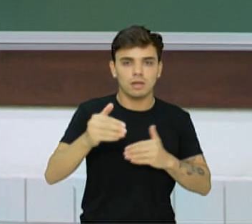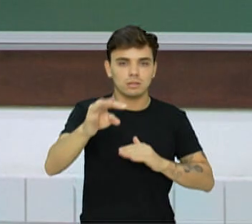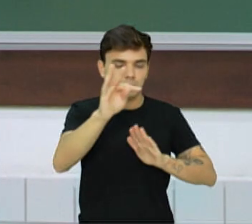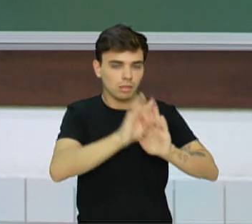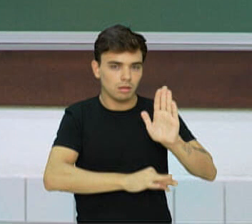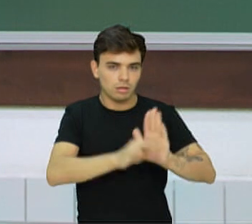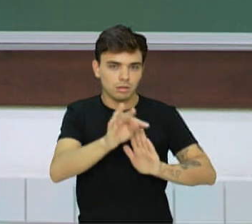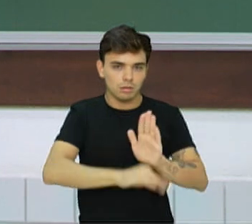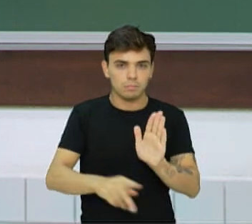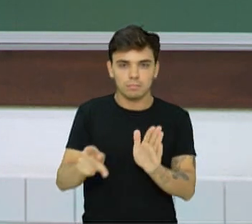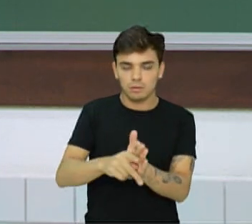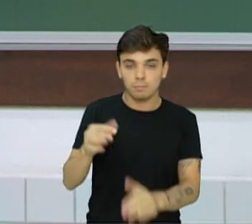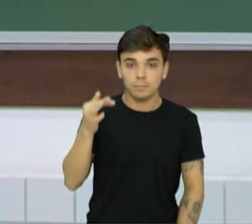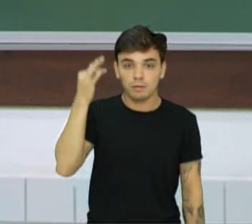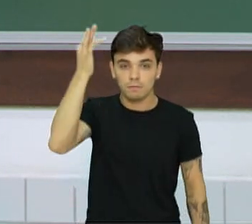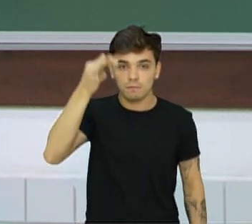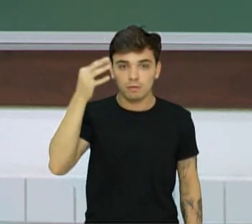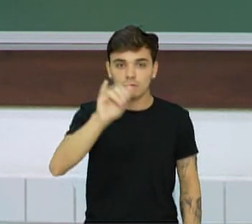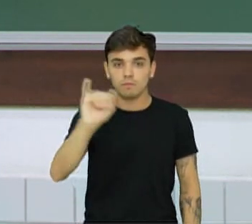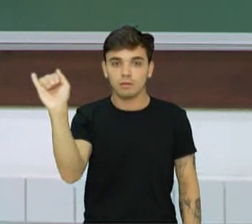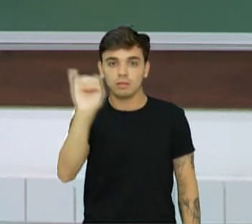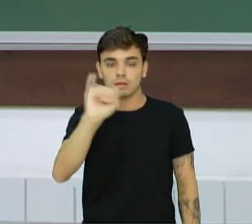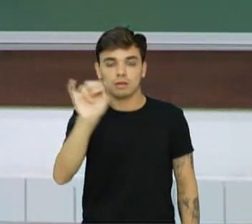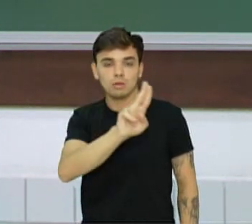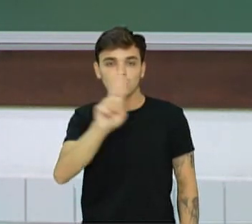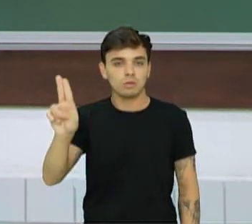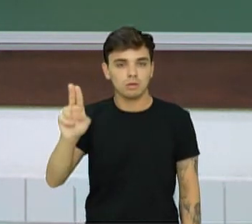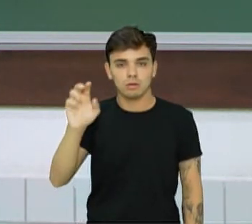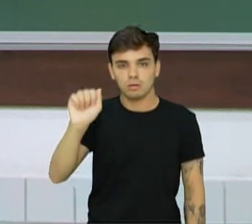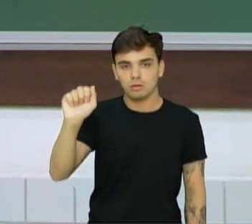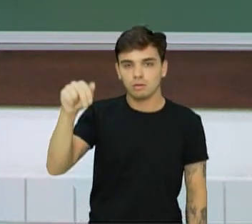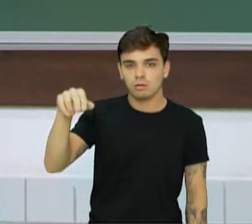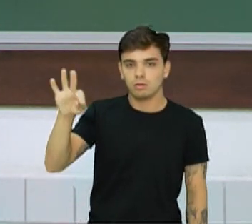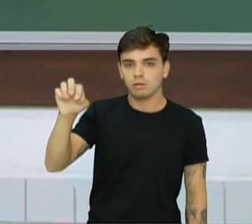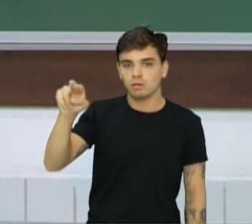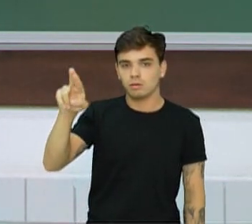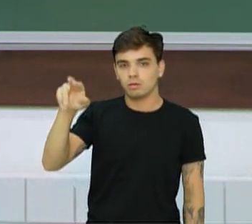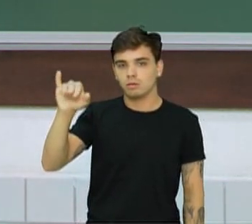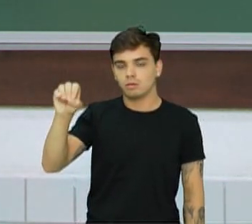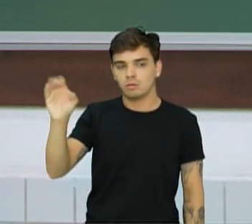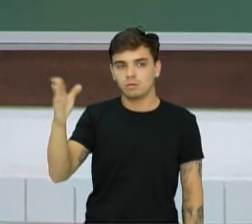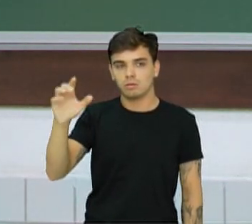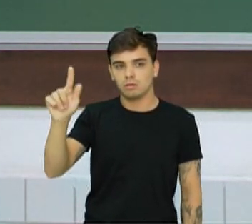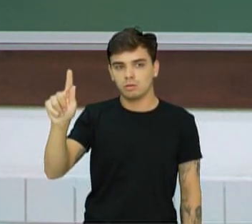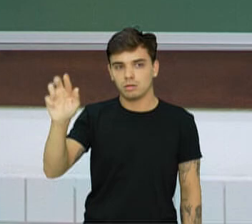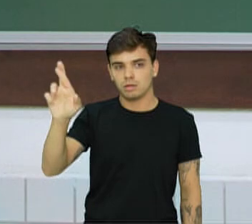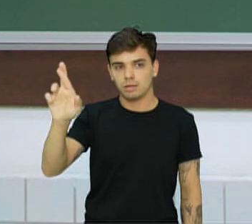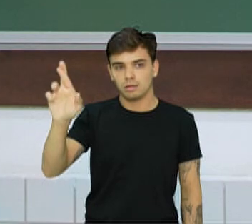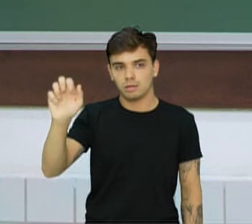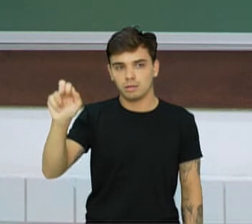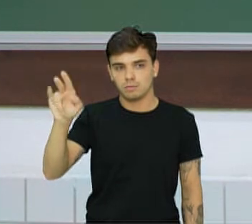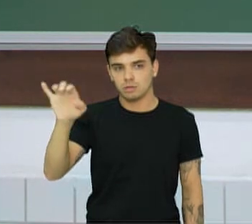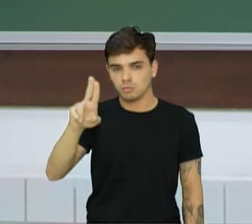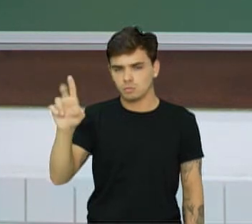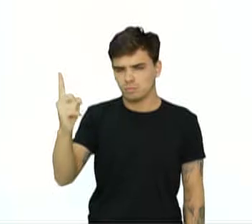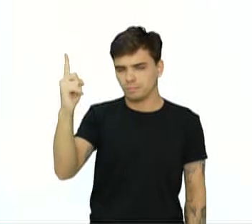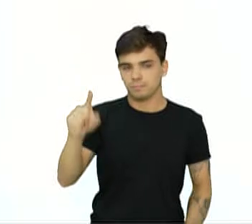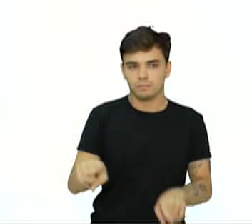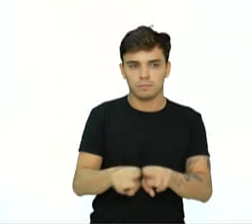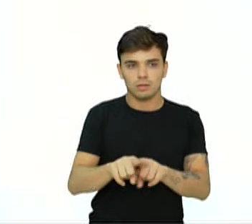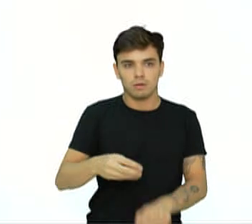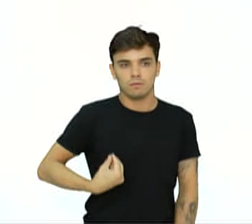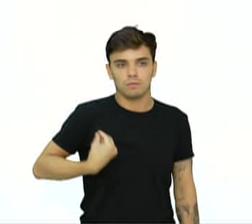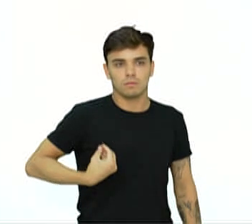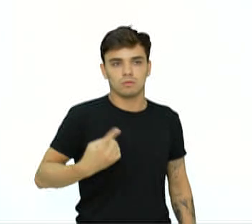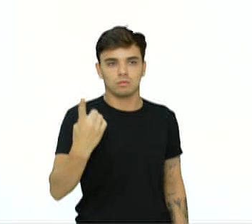texto de um filósofo italiano chamado Antonio Gramsci. Gramsci viveu entre